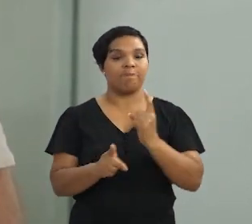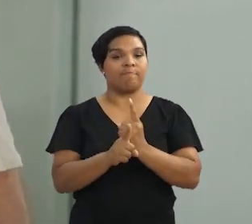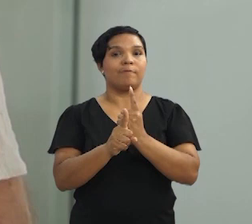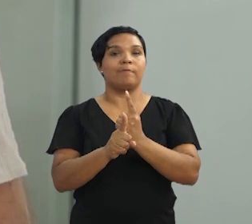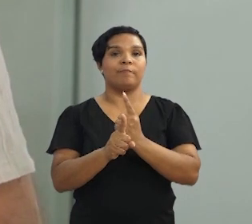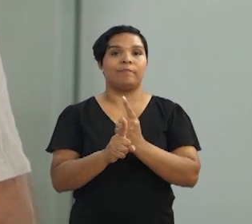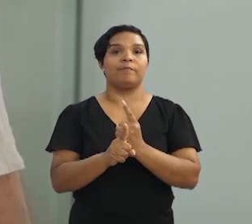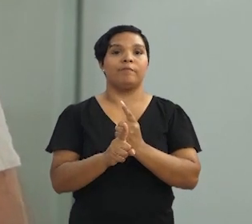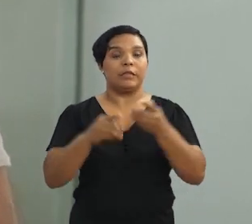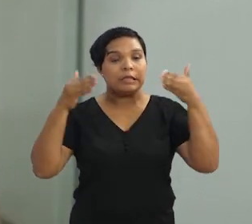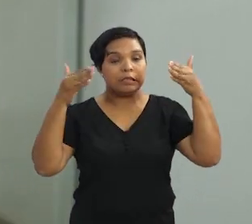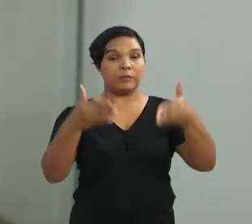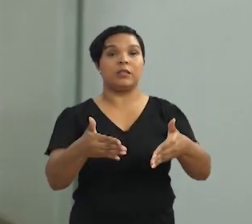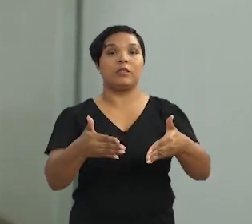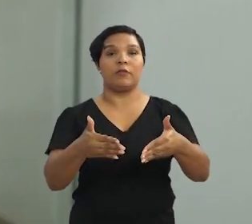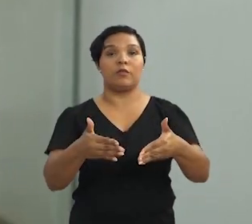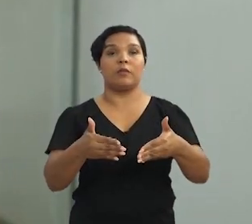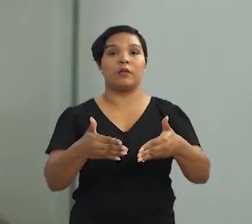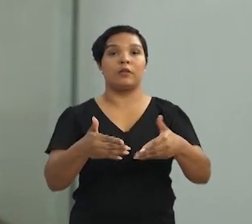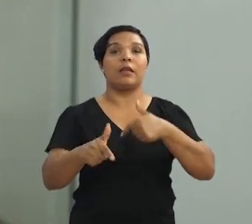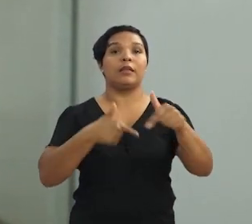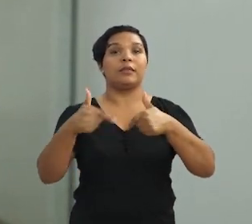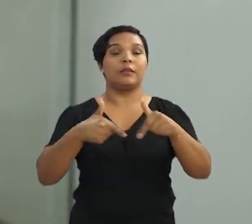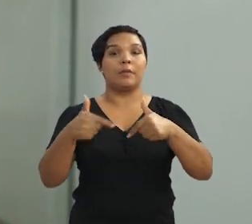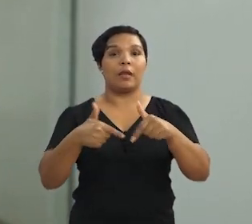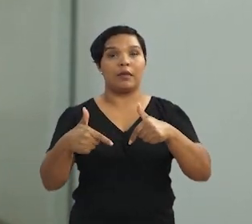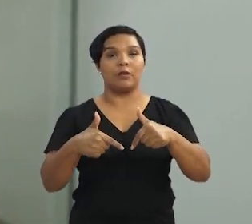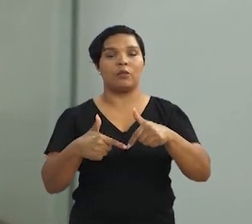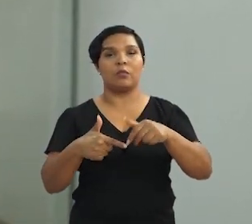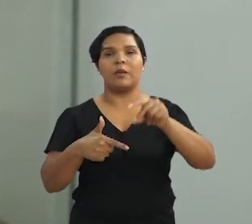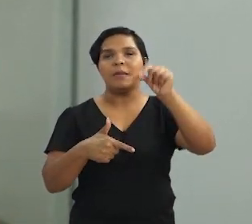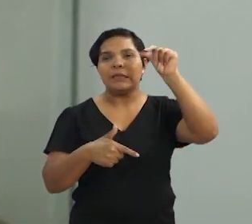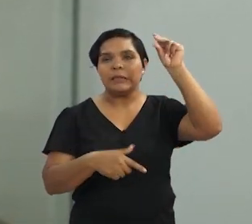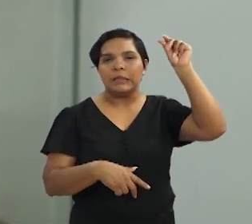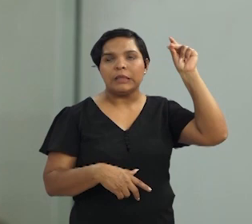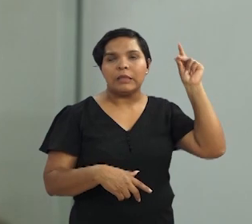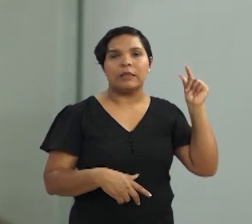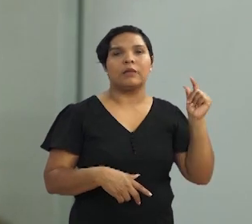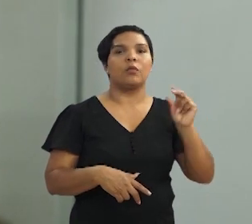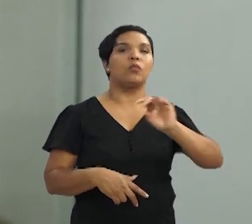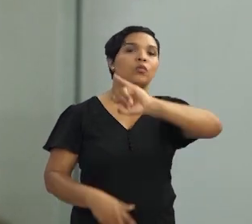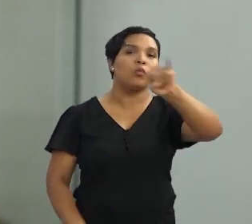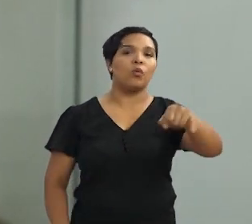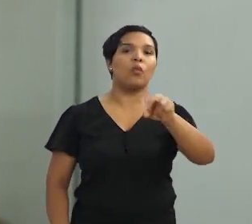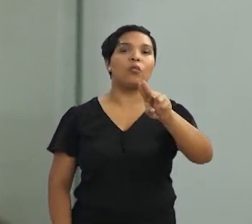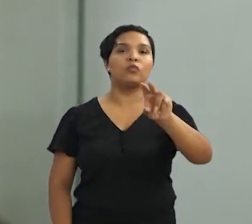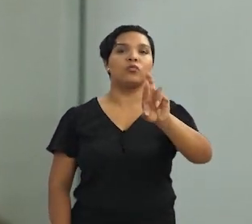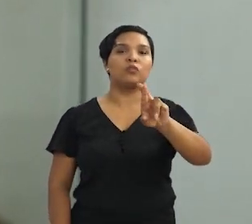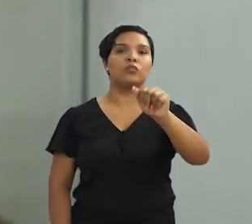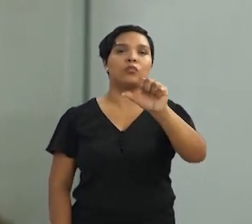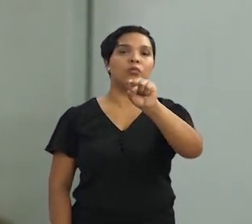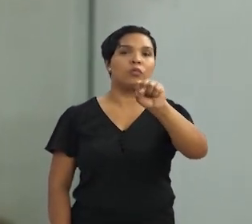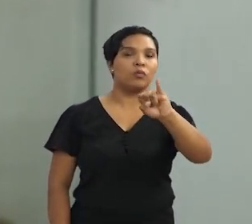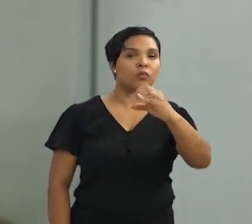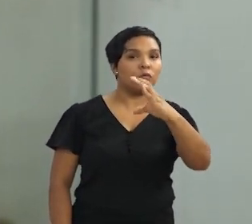áreas, né? No caso específico, a gente está trabalhando uma rocha jurássica, né? E o Jurássico,